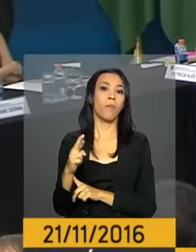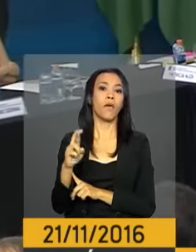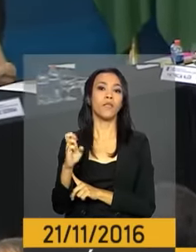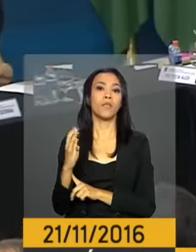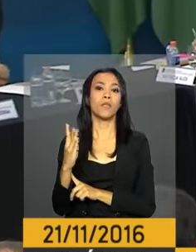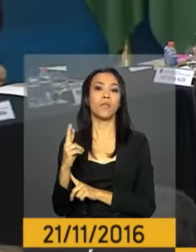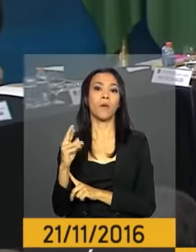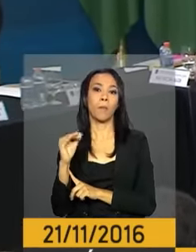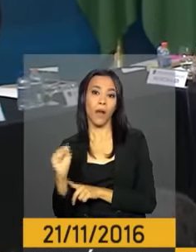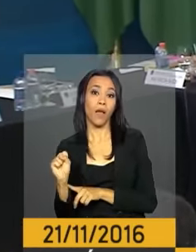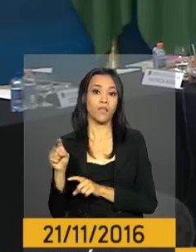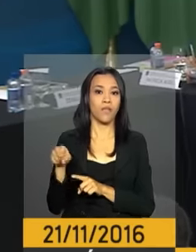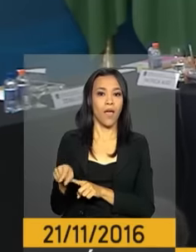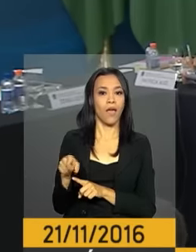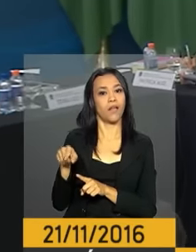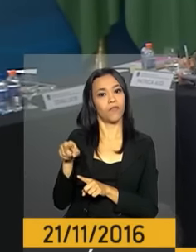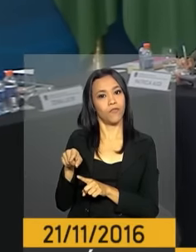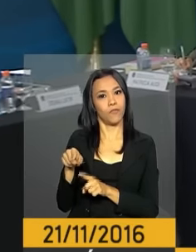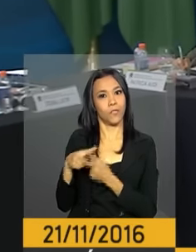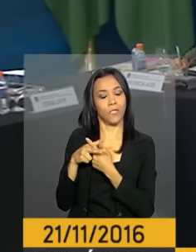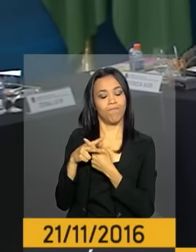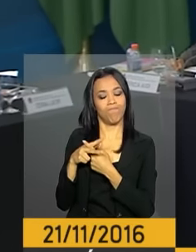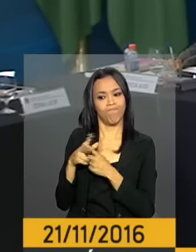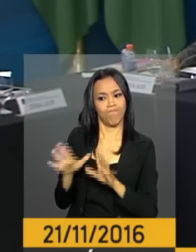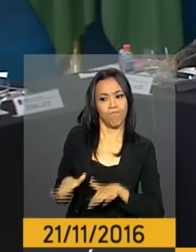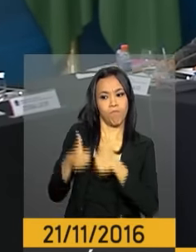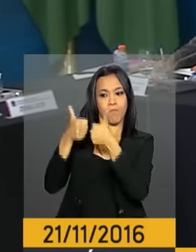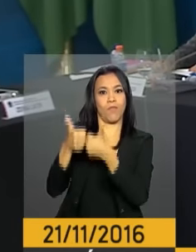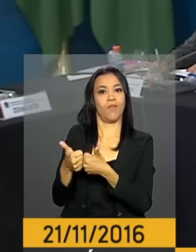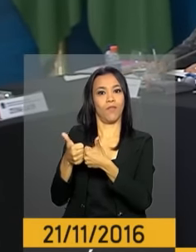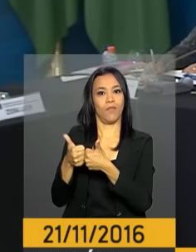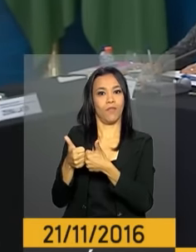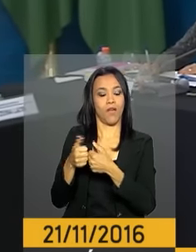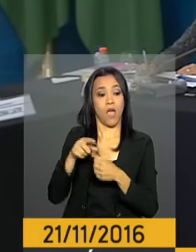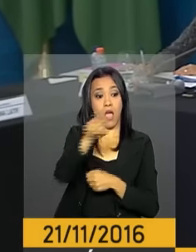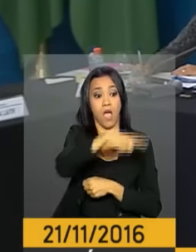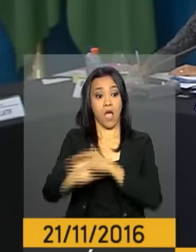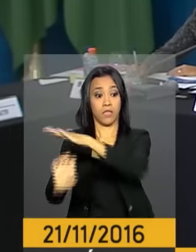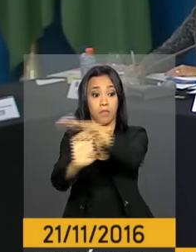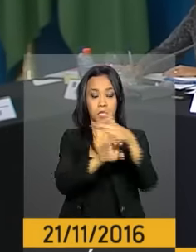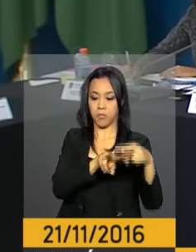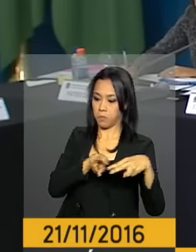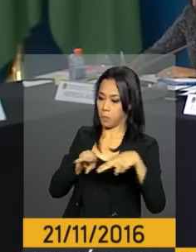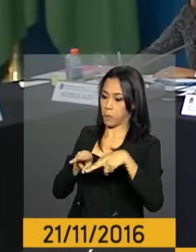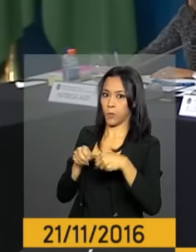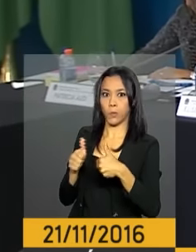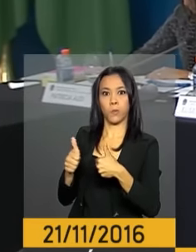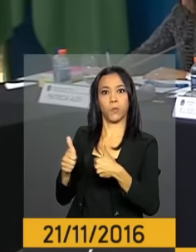assim, do desajustamento empresarial, não é? Hoje é uma empresa